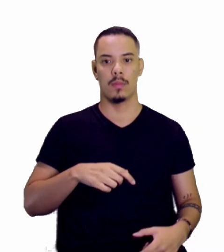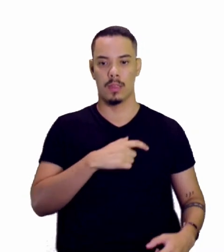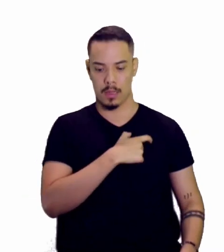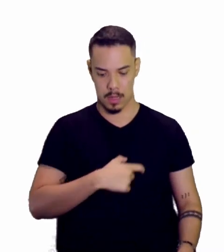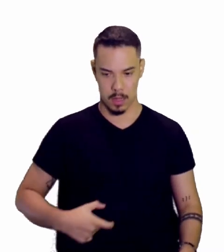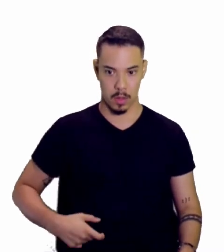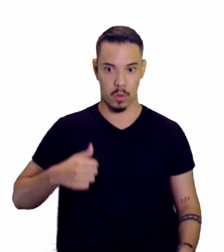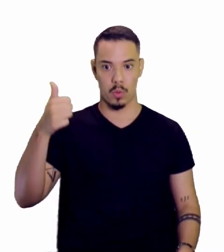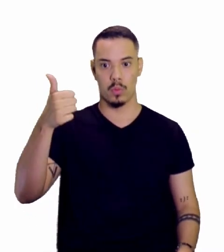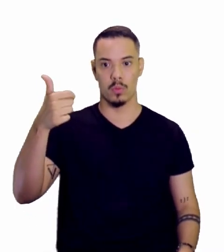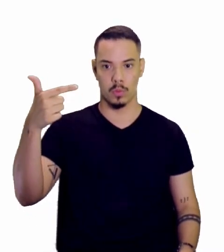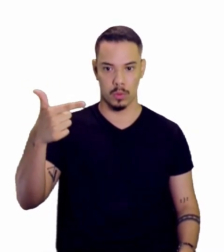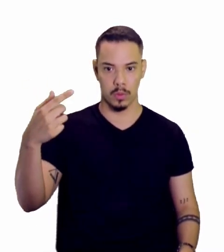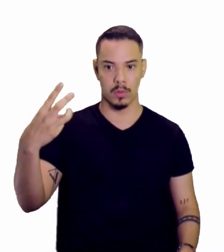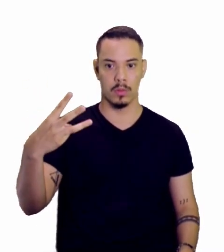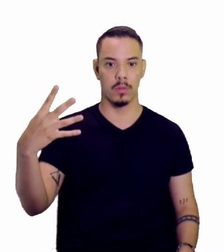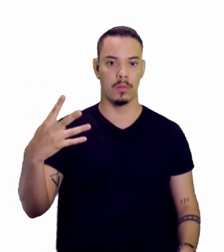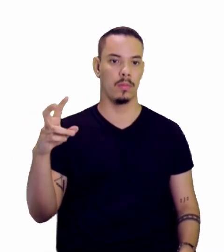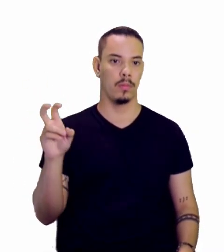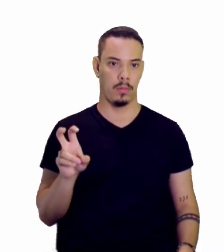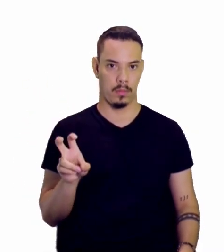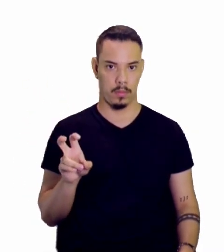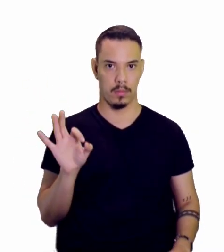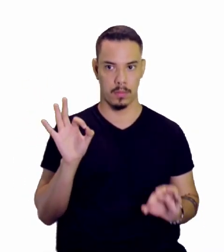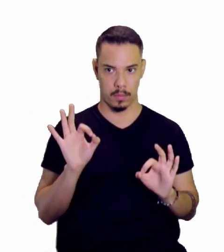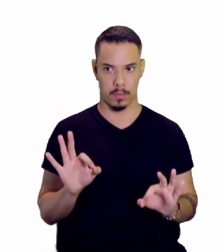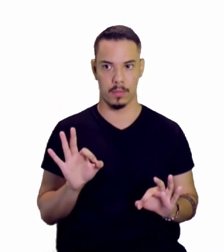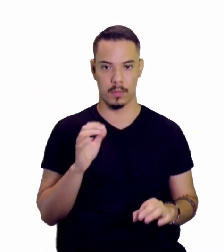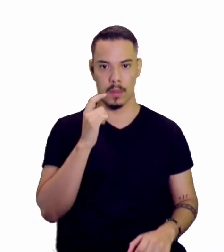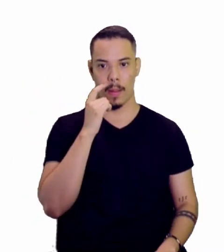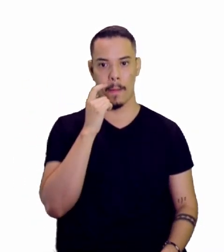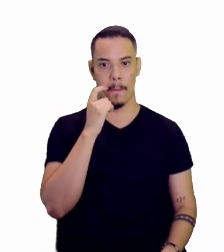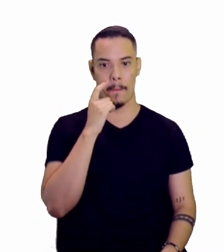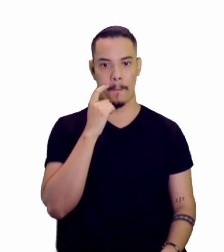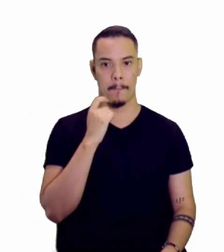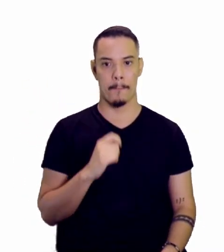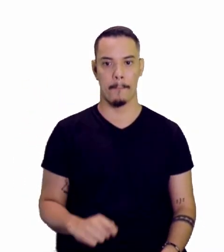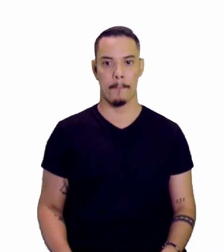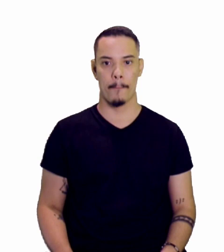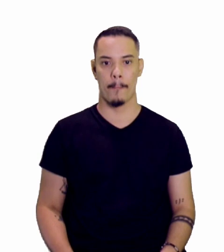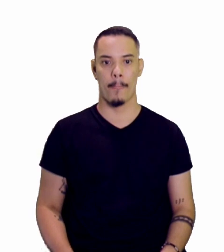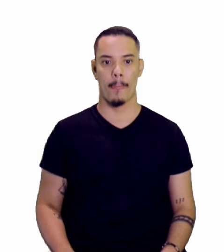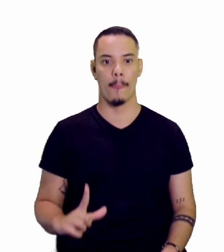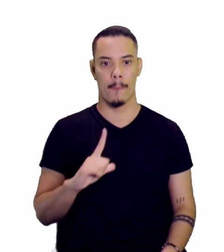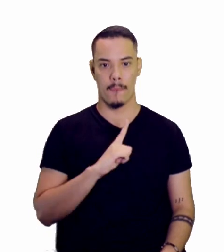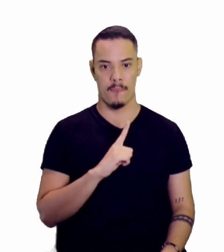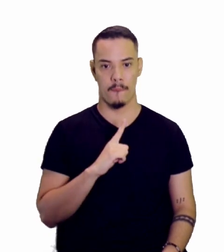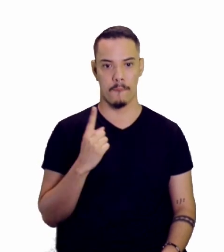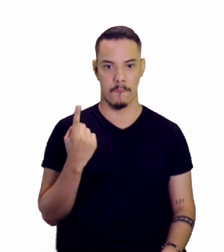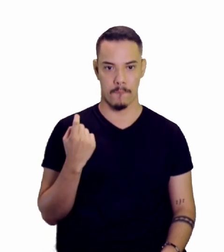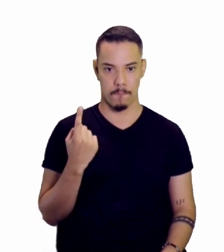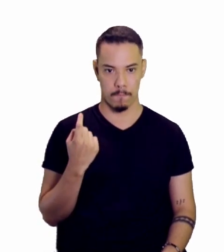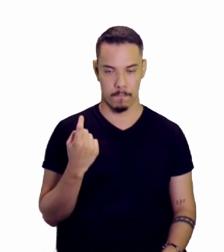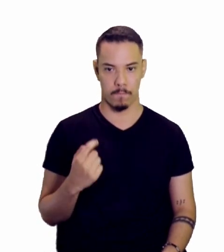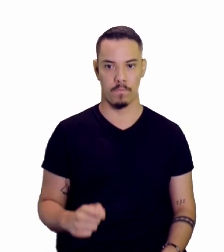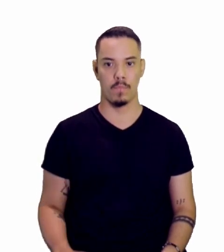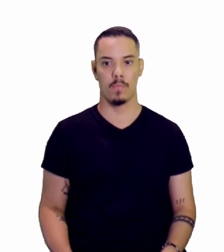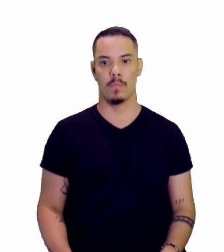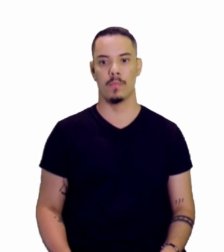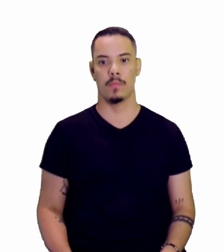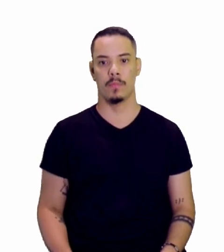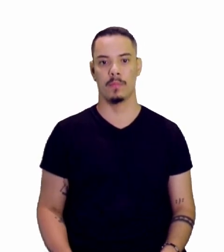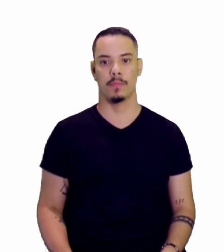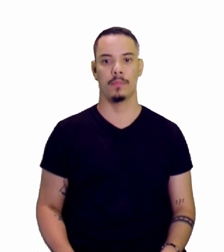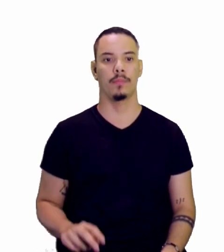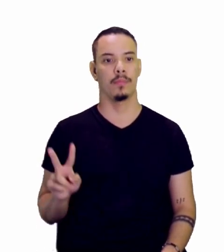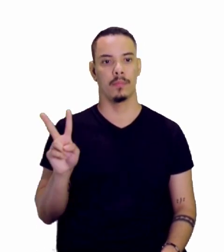e 5. Pode ver que nós temos aqui o cinto 1, né? Nós temos aqui, ó, esse aqui. Então você